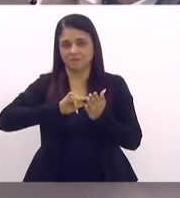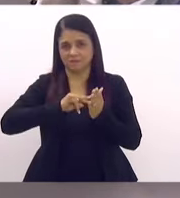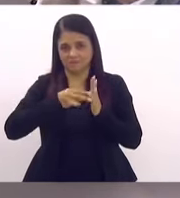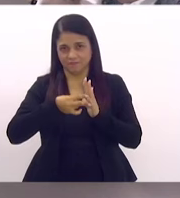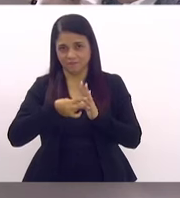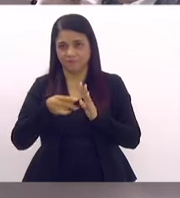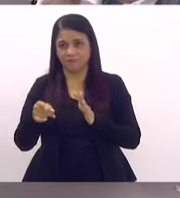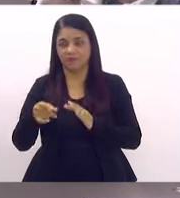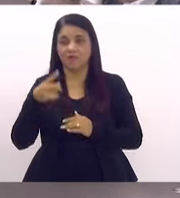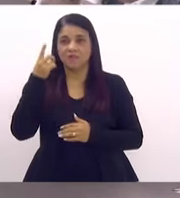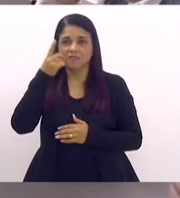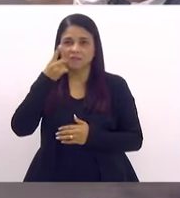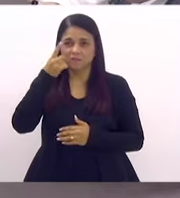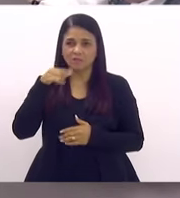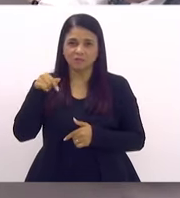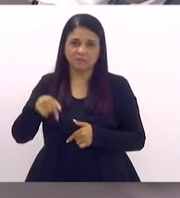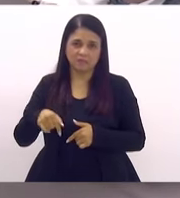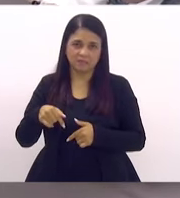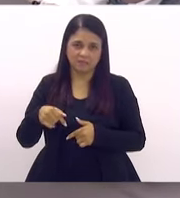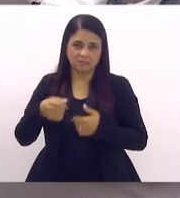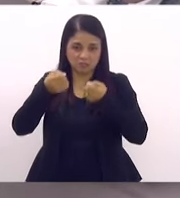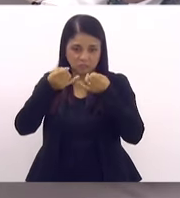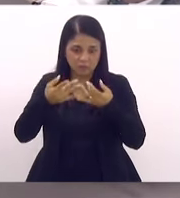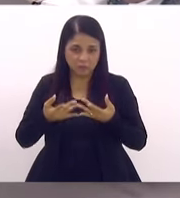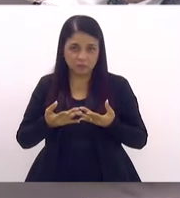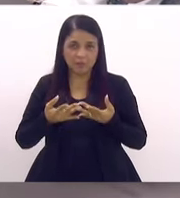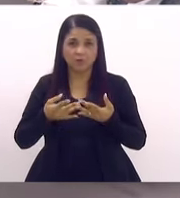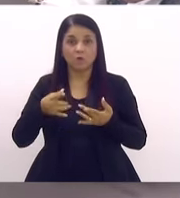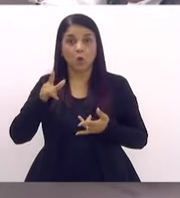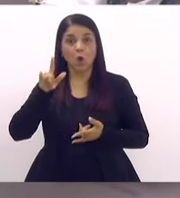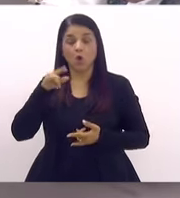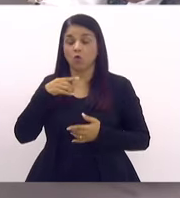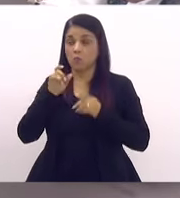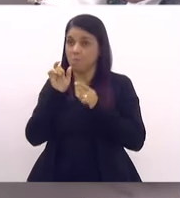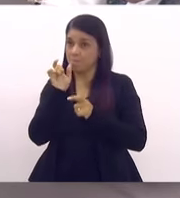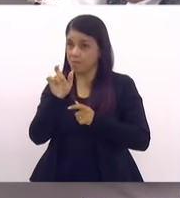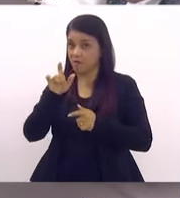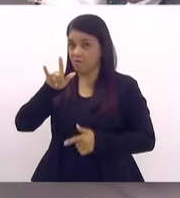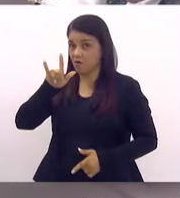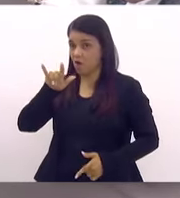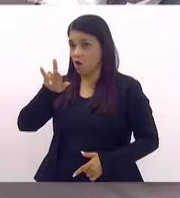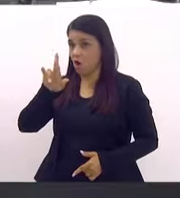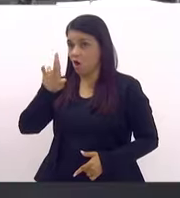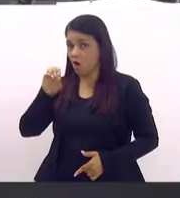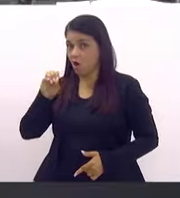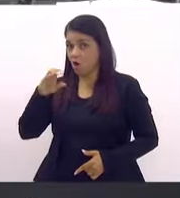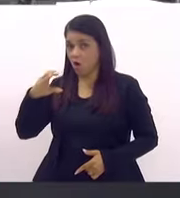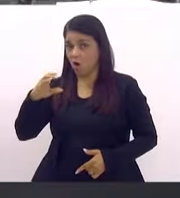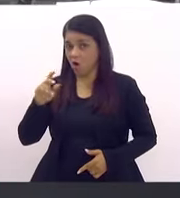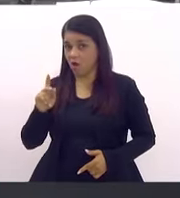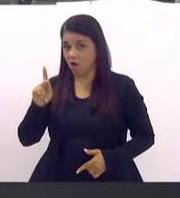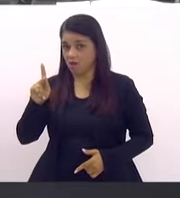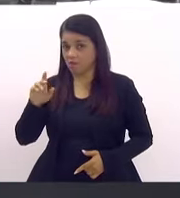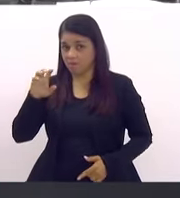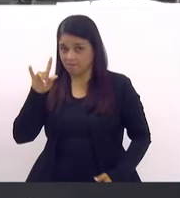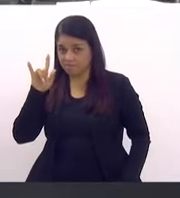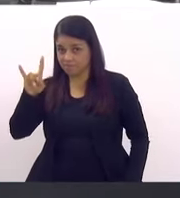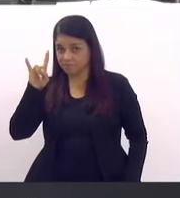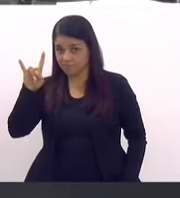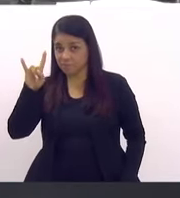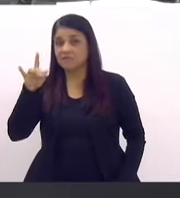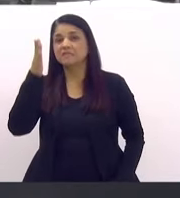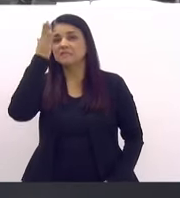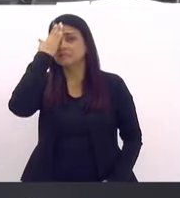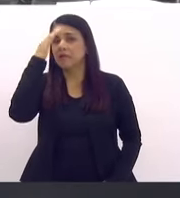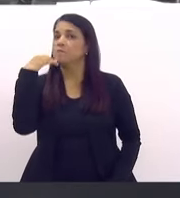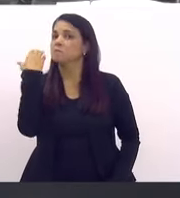para poder... Porque quando a gente fala em rock and roll, todo mundo está falando, sabe que a gente está falando uma música.